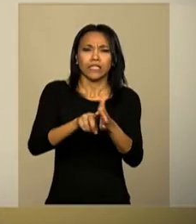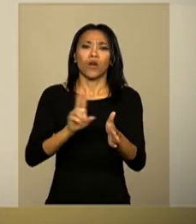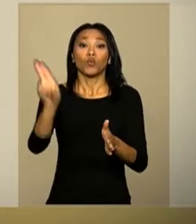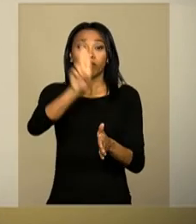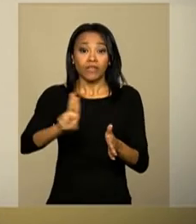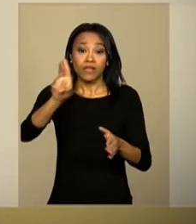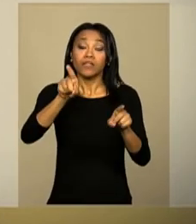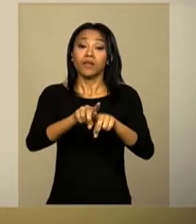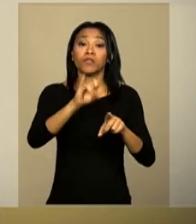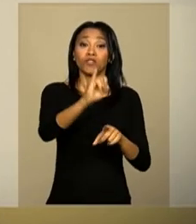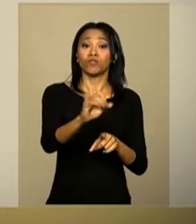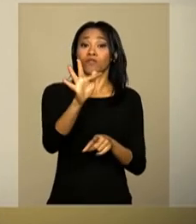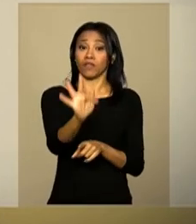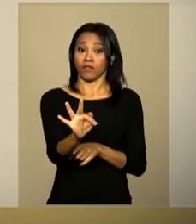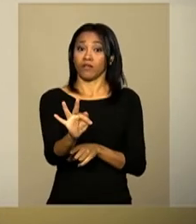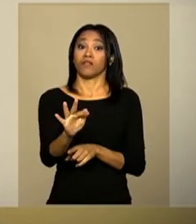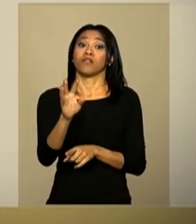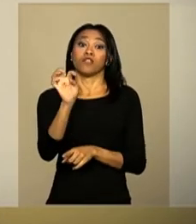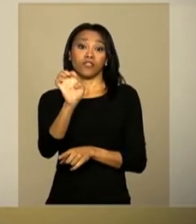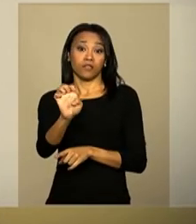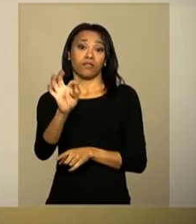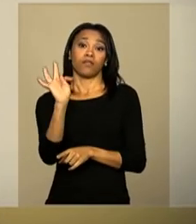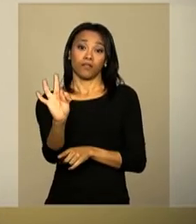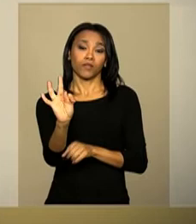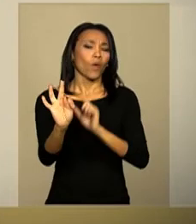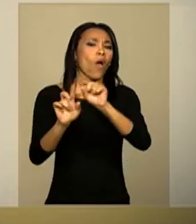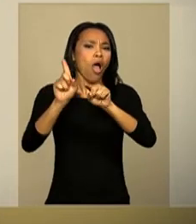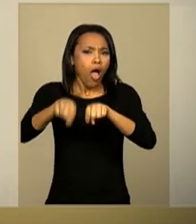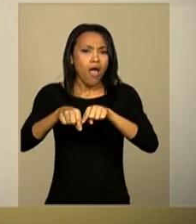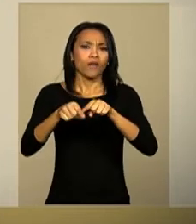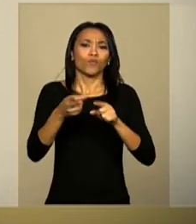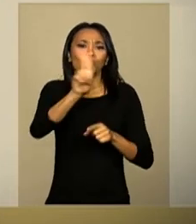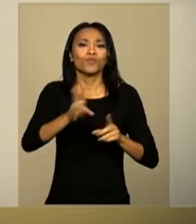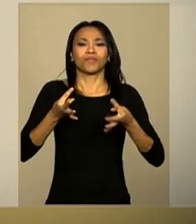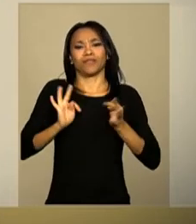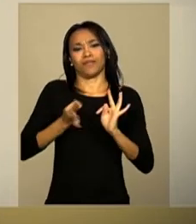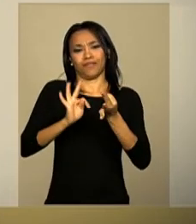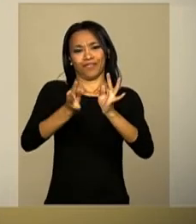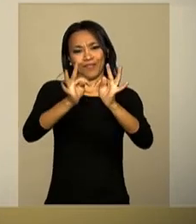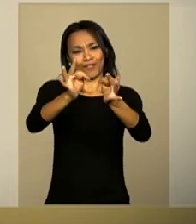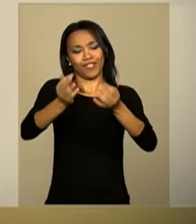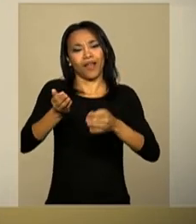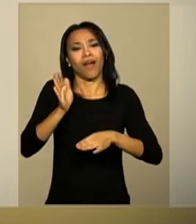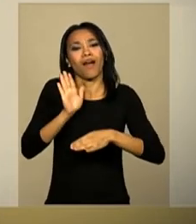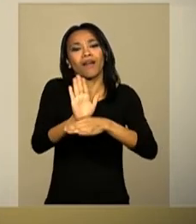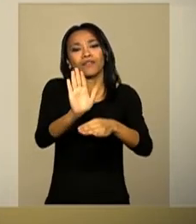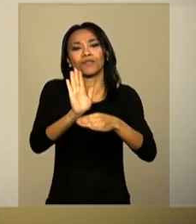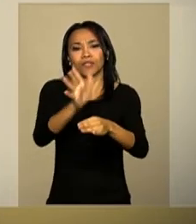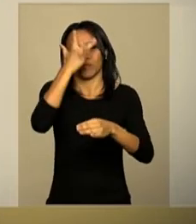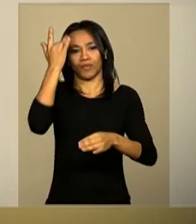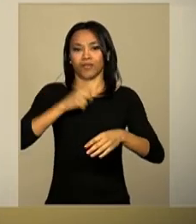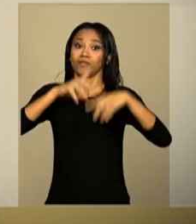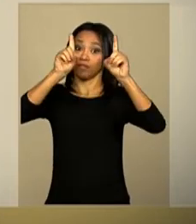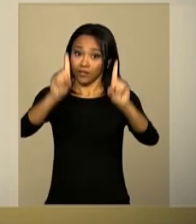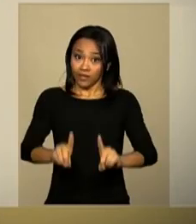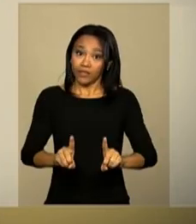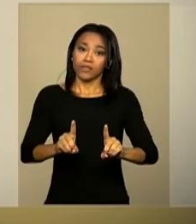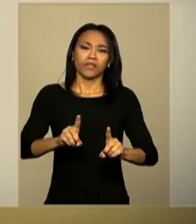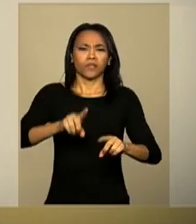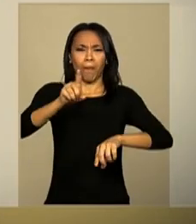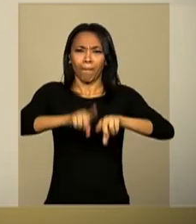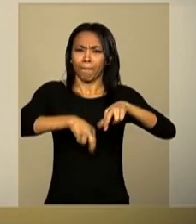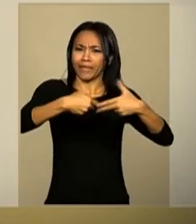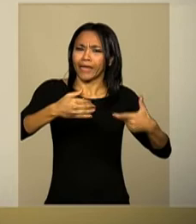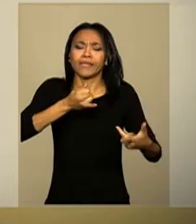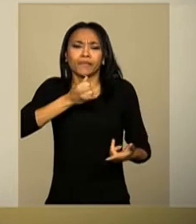federais de educação tecnológica e a tecnologia a serviço das pessoas com deficiência são